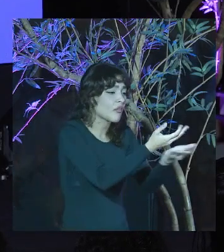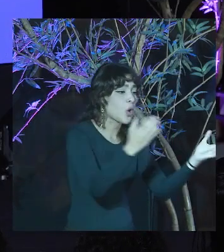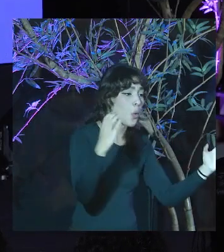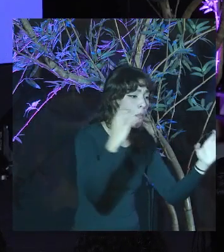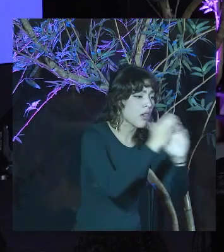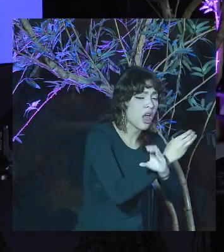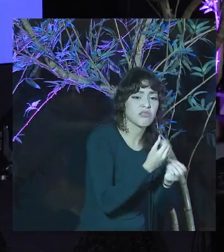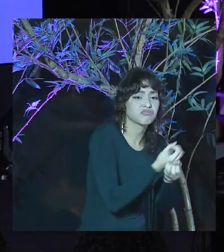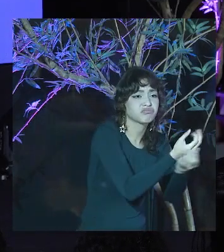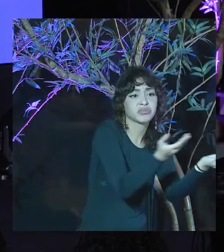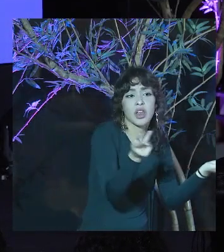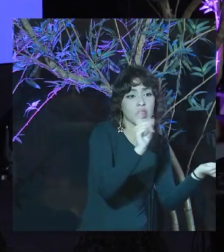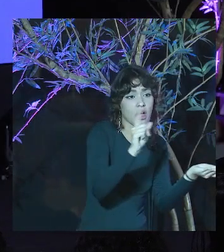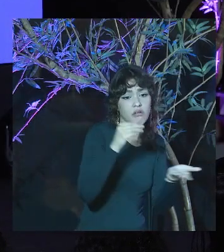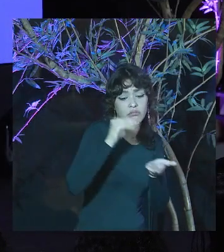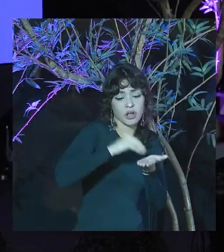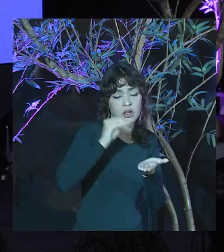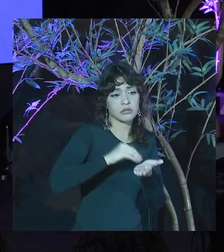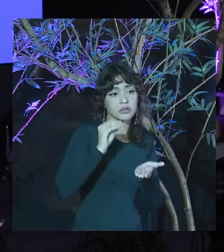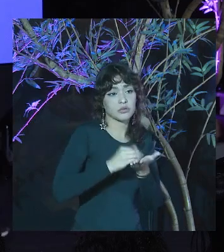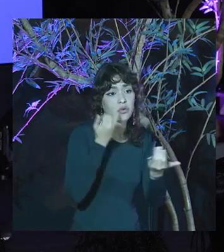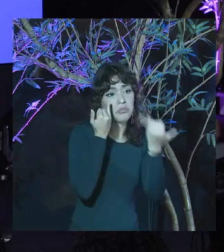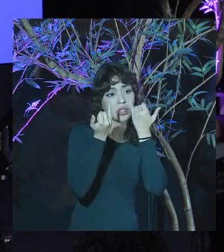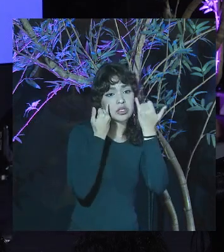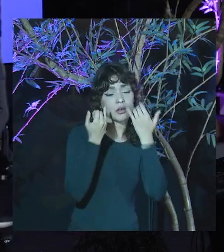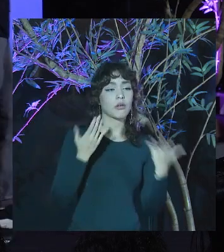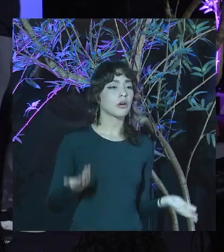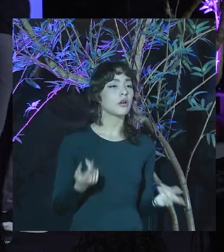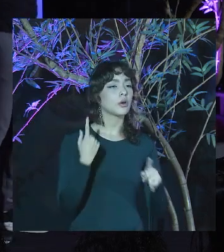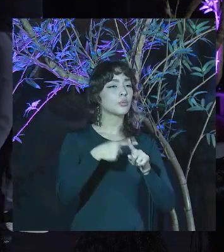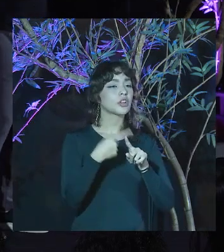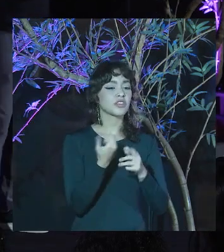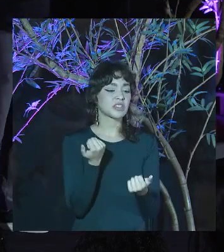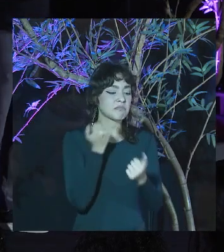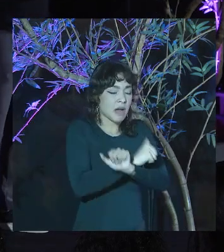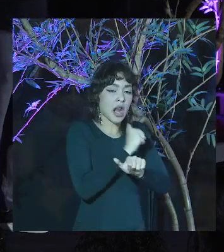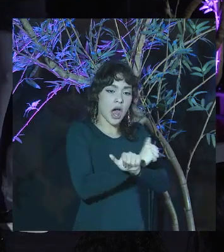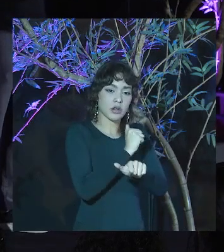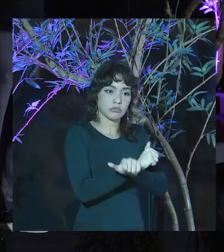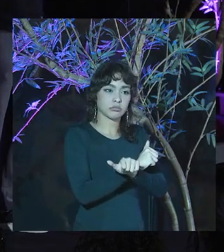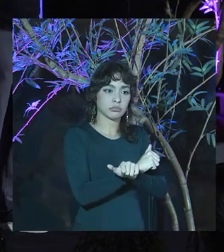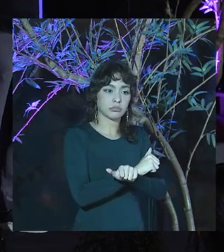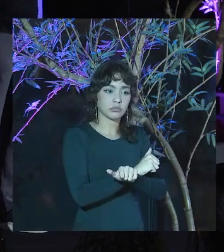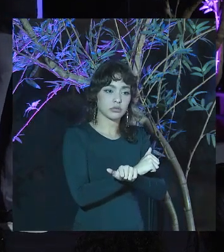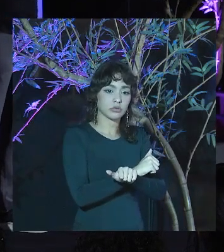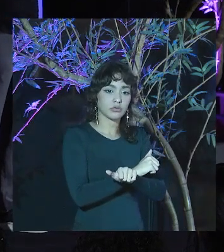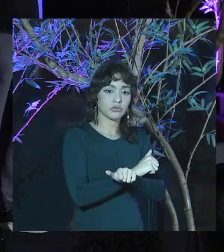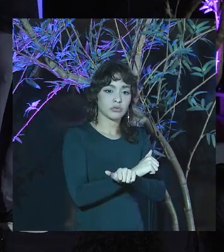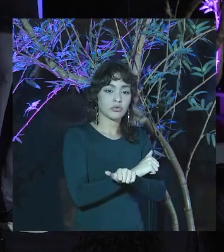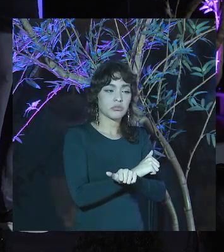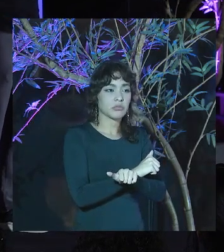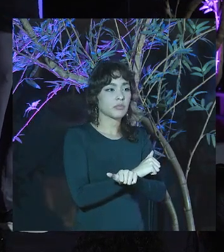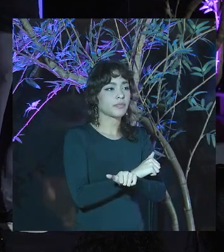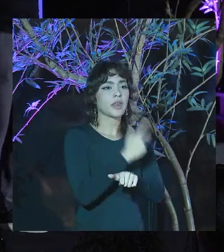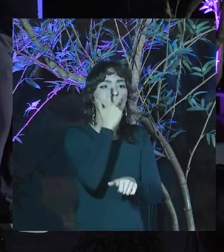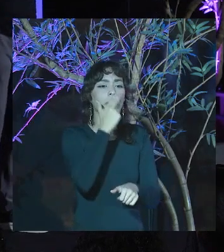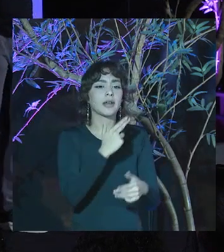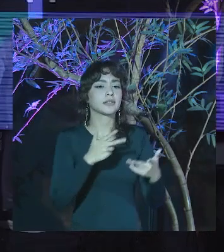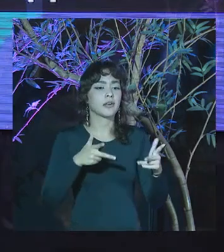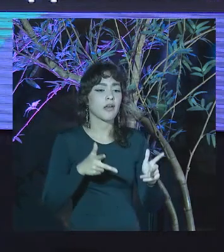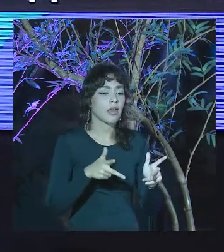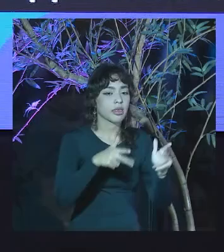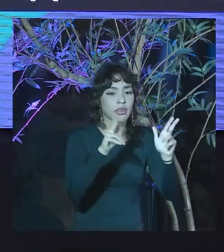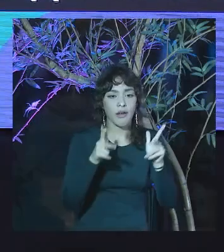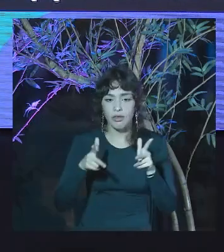completo. Afinal, o que vocês fizeram foi uma interrupção. Vocês simplesmente fizeram um recorte do que